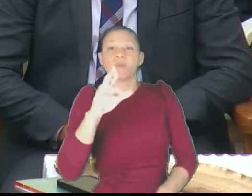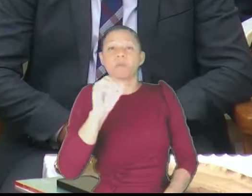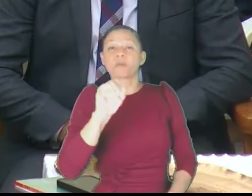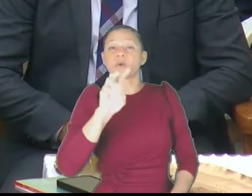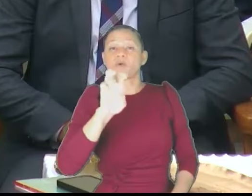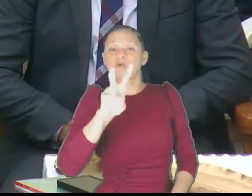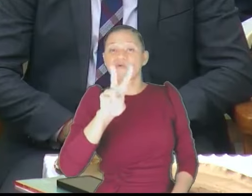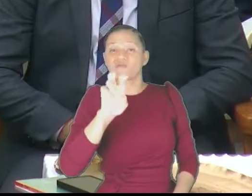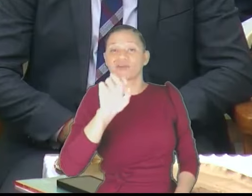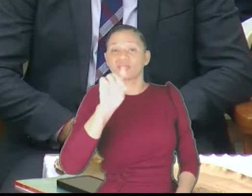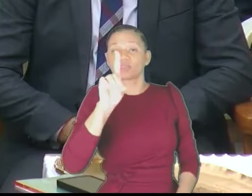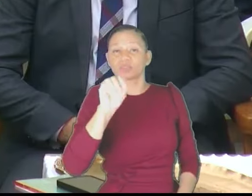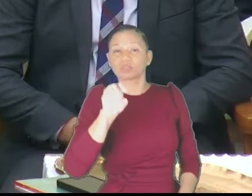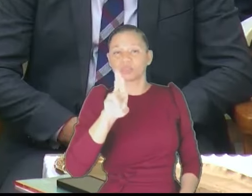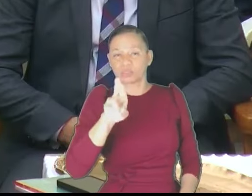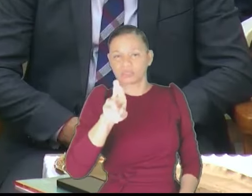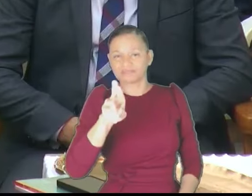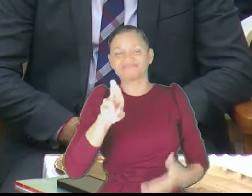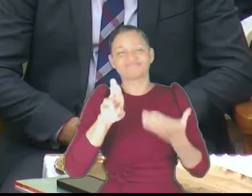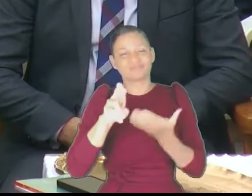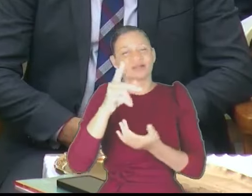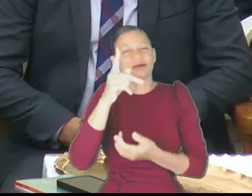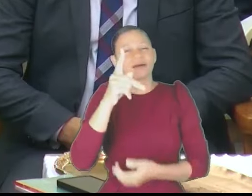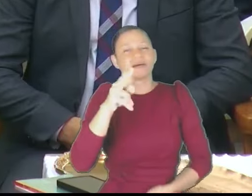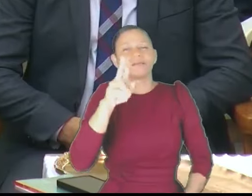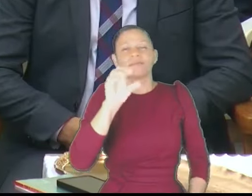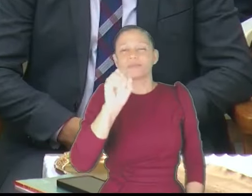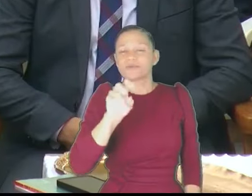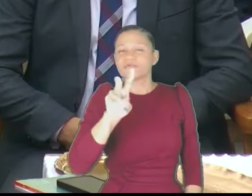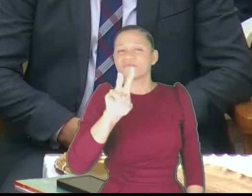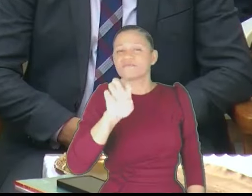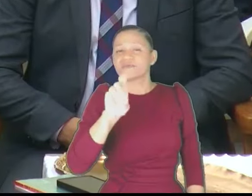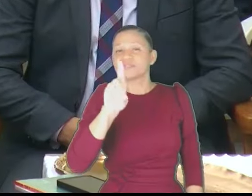Esse Deus que é provedor.